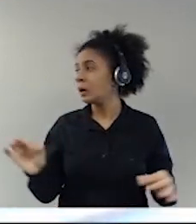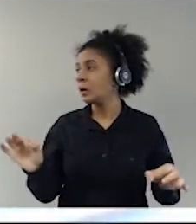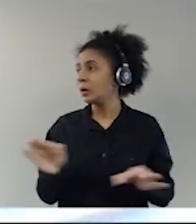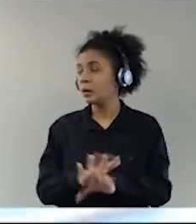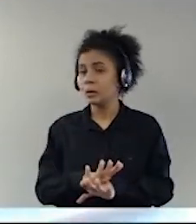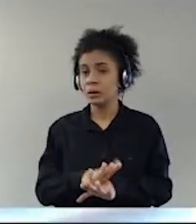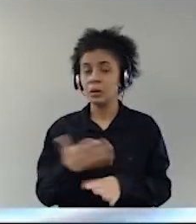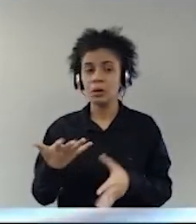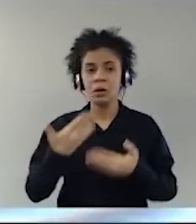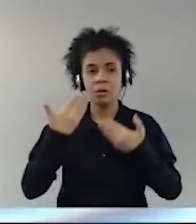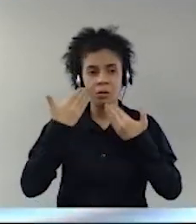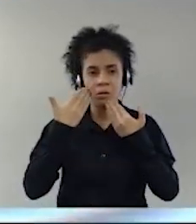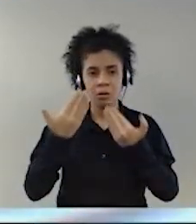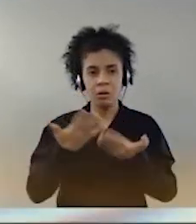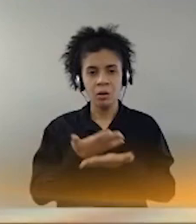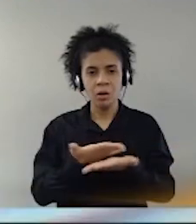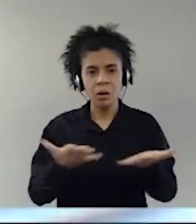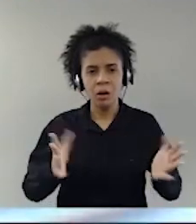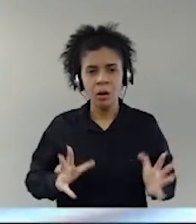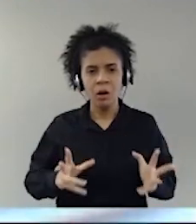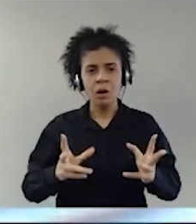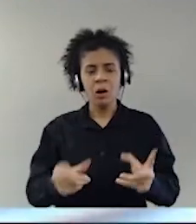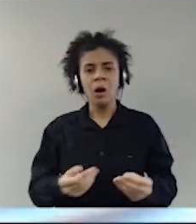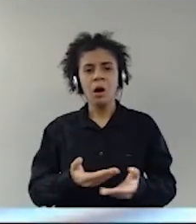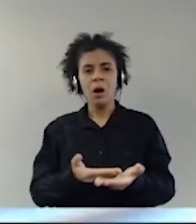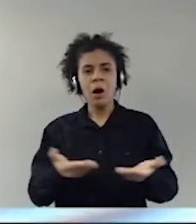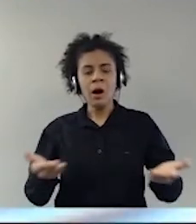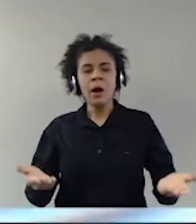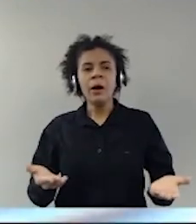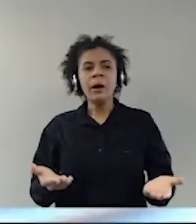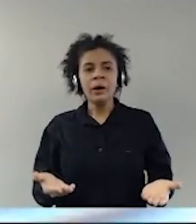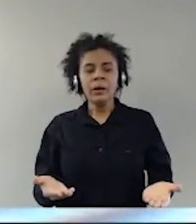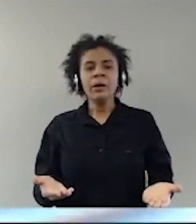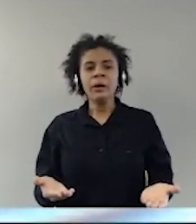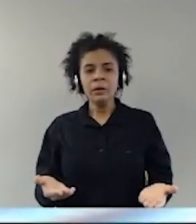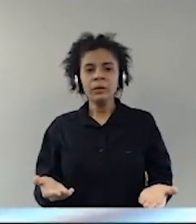encerrar. Quero agradecer a todos e a cada um de vocês